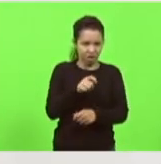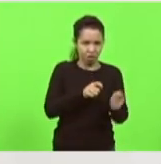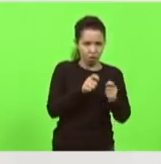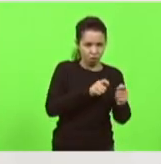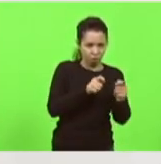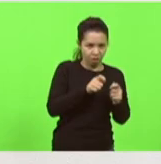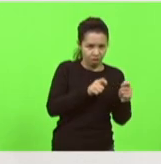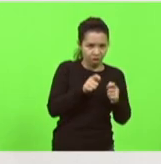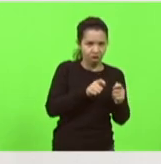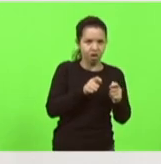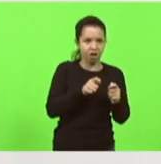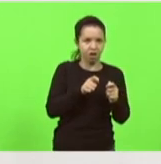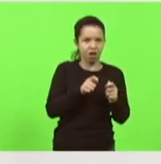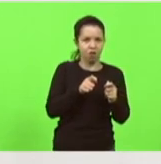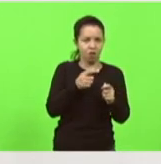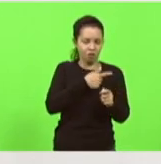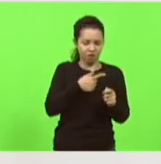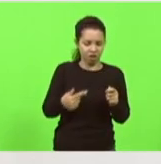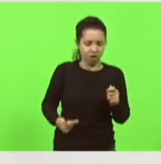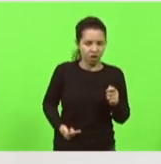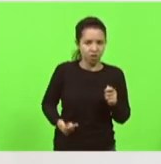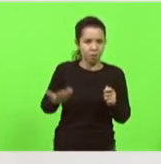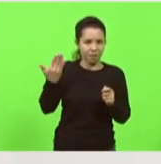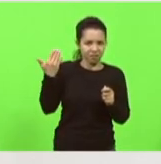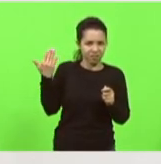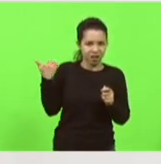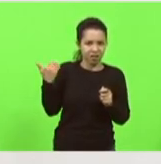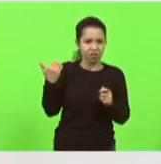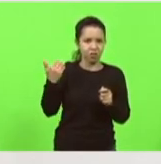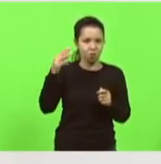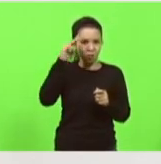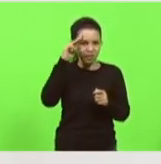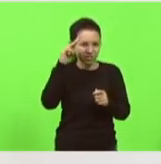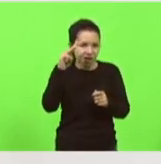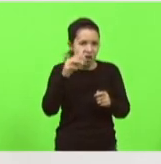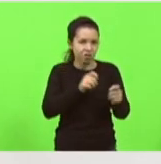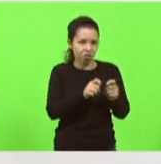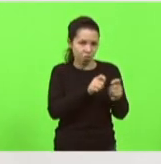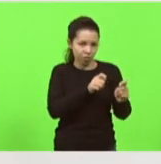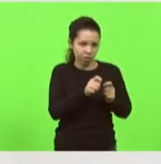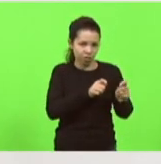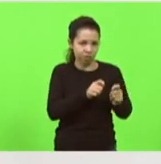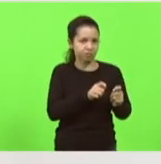Foi economia feita pelo governador Moisés? De onde vocês acham que esse dinheiro?